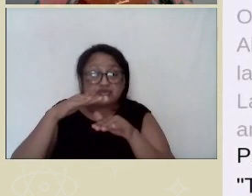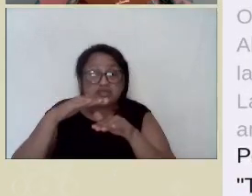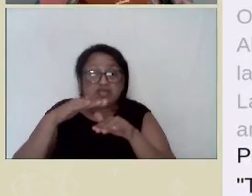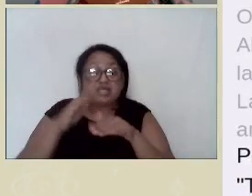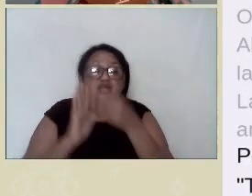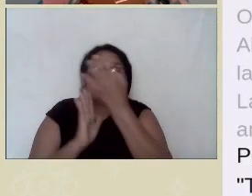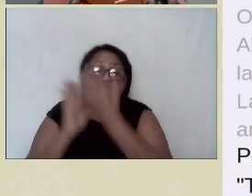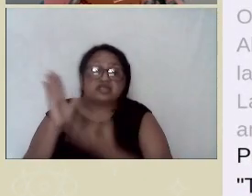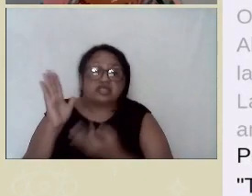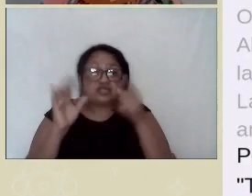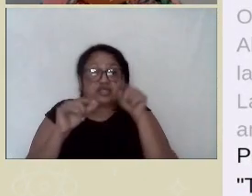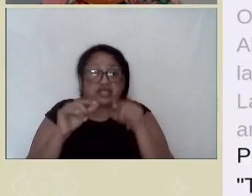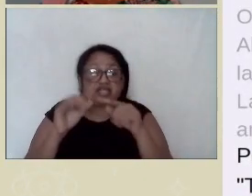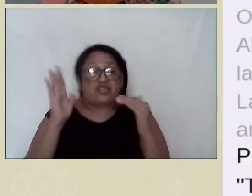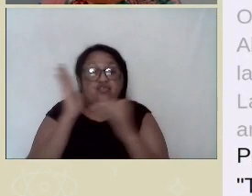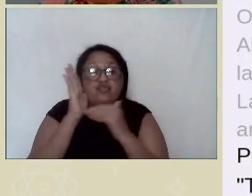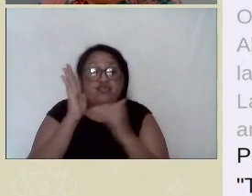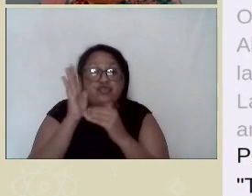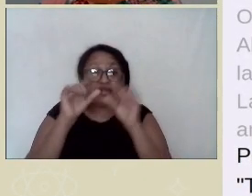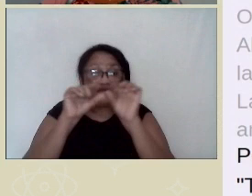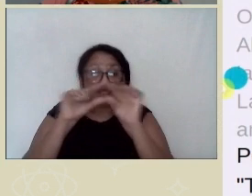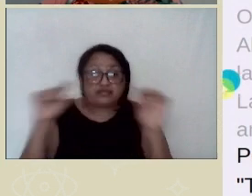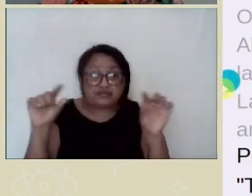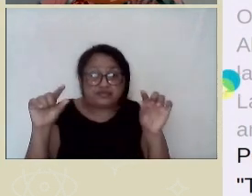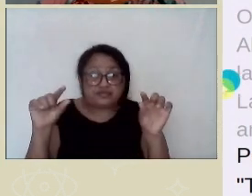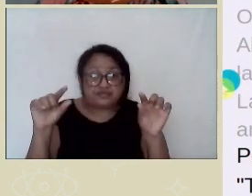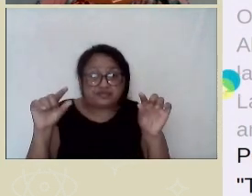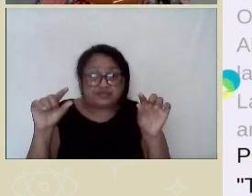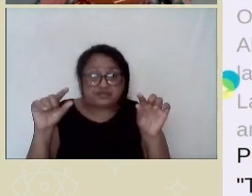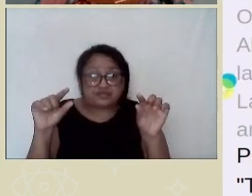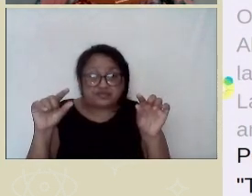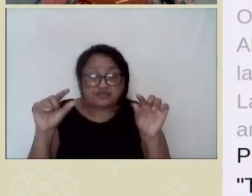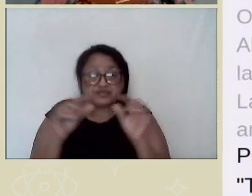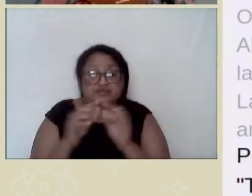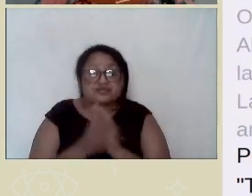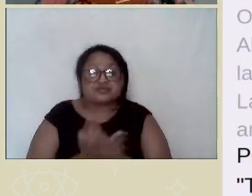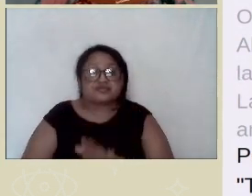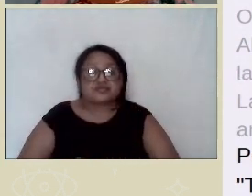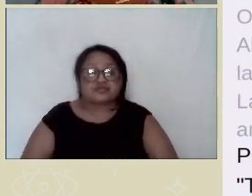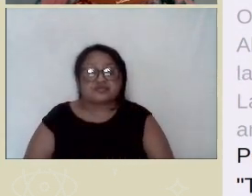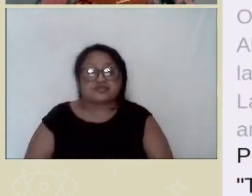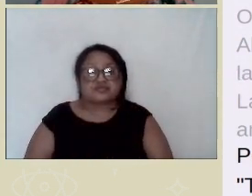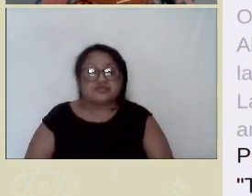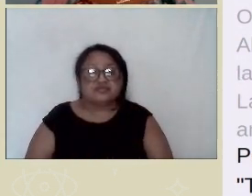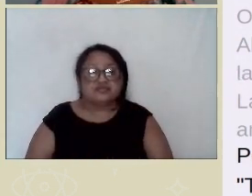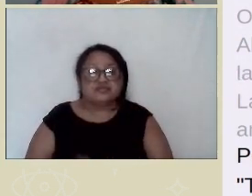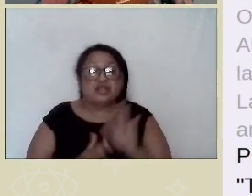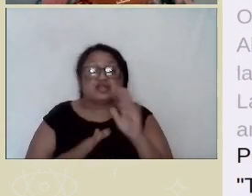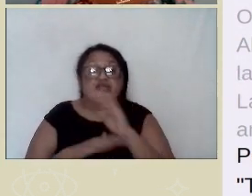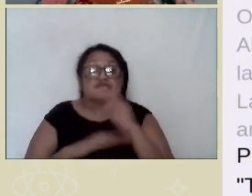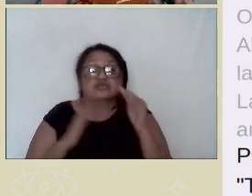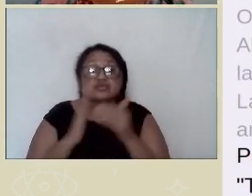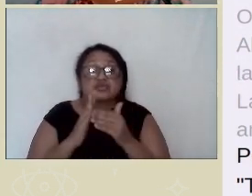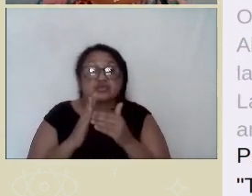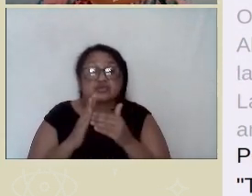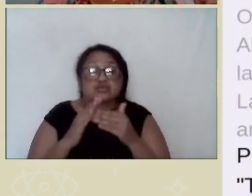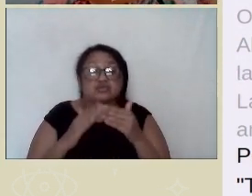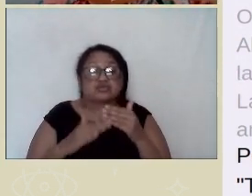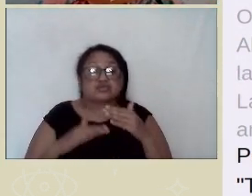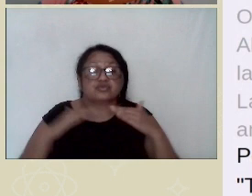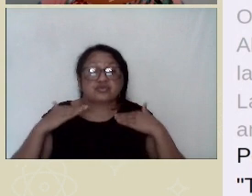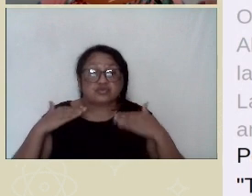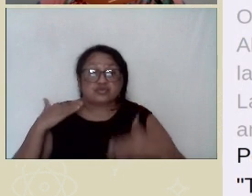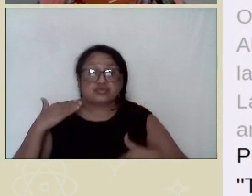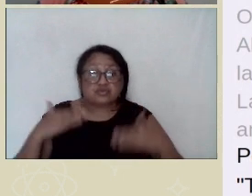é aqui já no finzinho mas não todos os corpos estão emergindo devido ao desgelo também